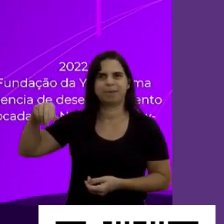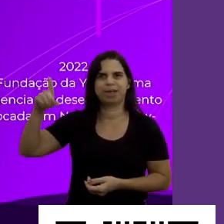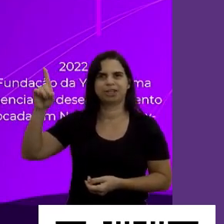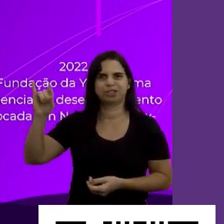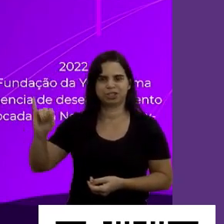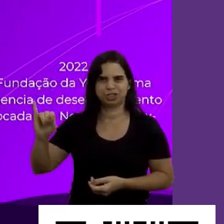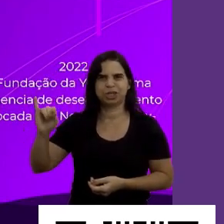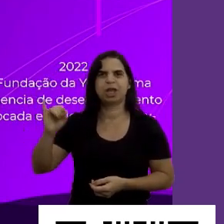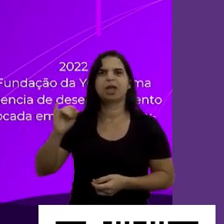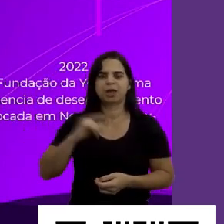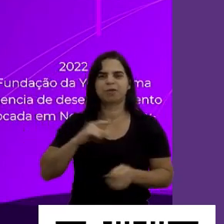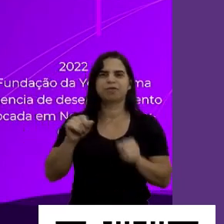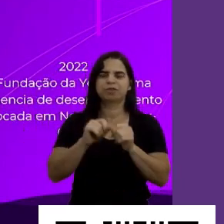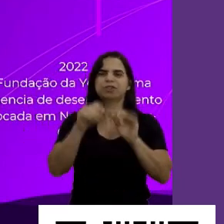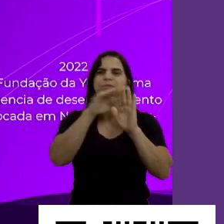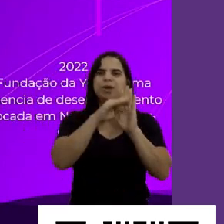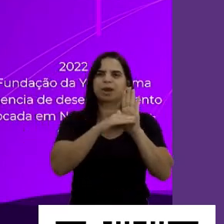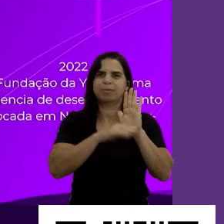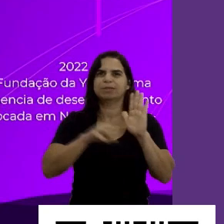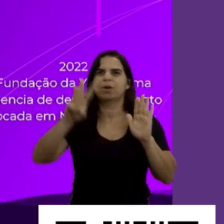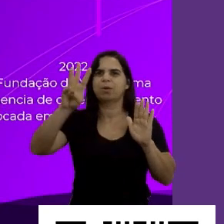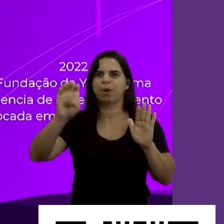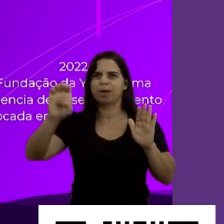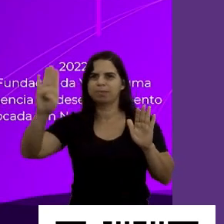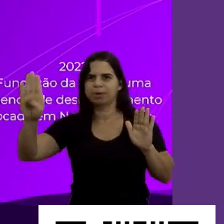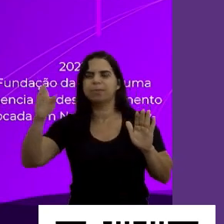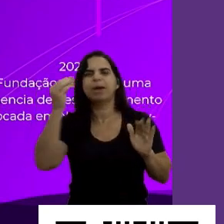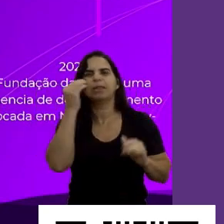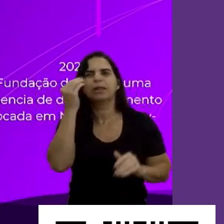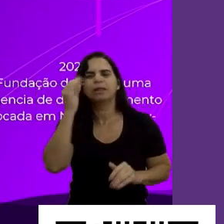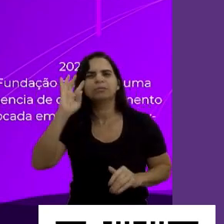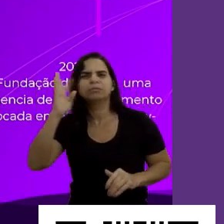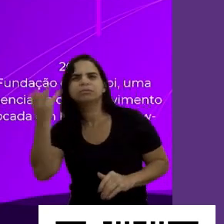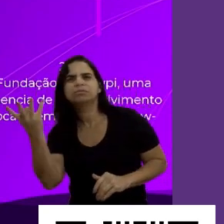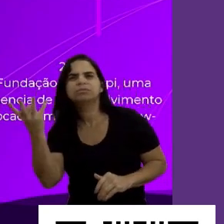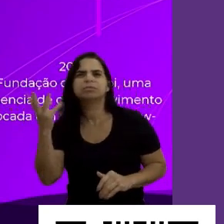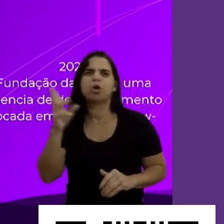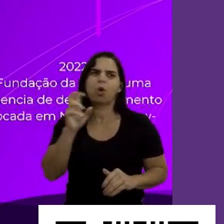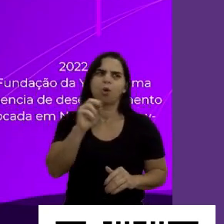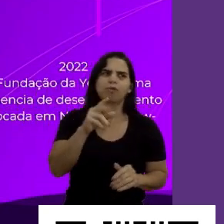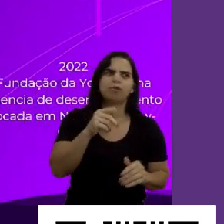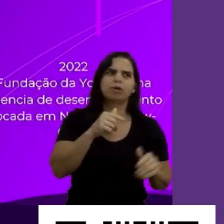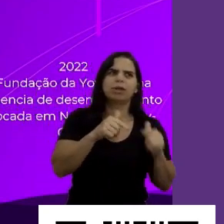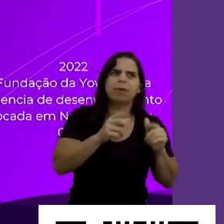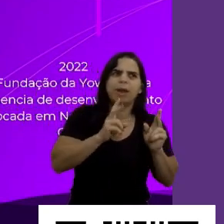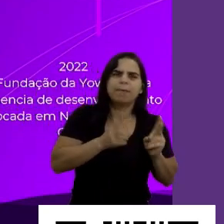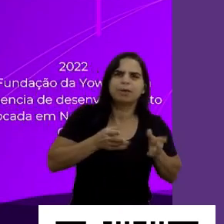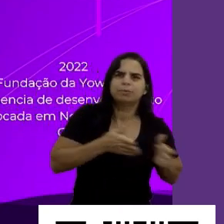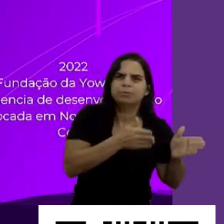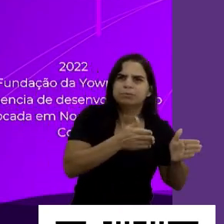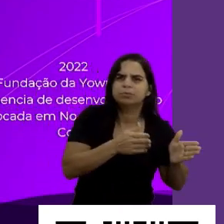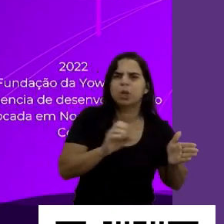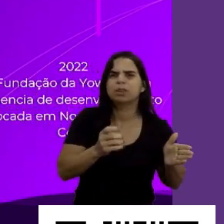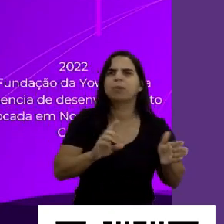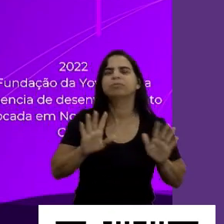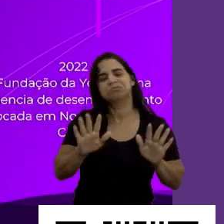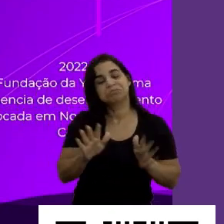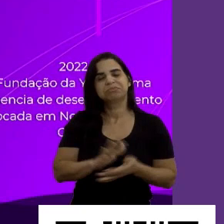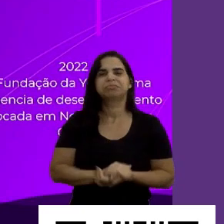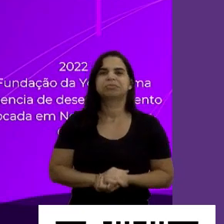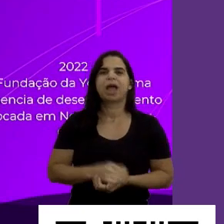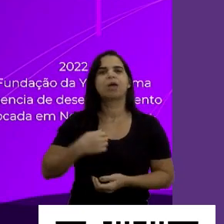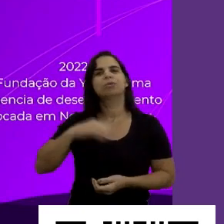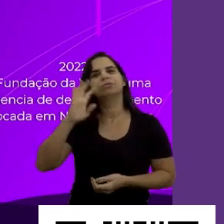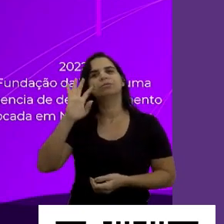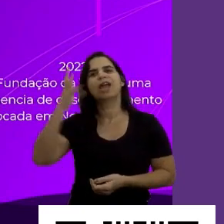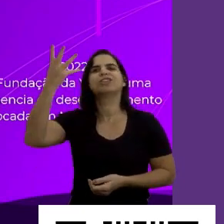se eu iria realmente seguir esse mercado não ator Eu gostei e decidi ir para faculdade